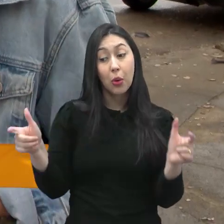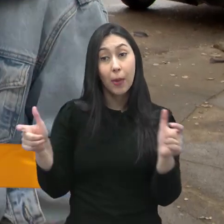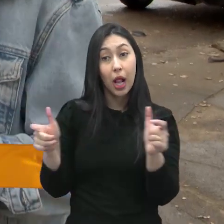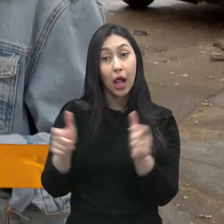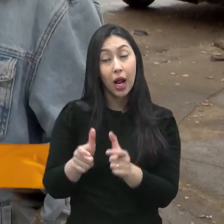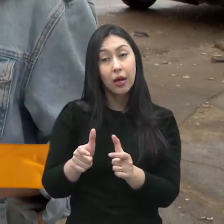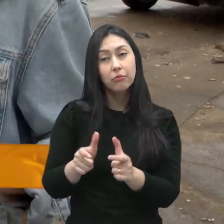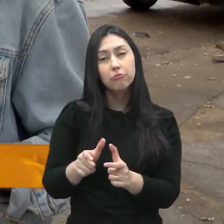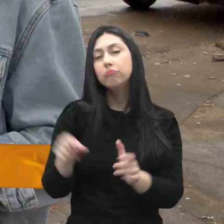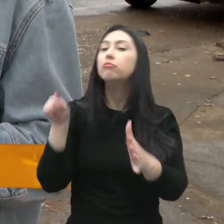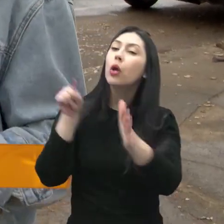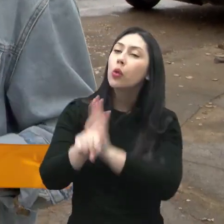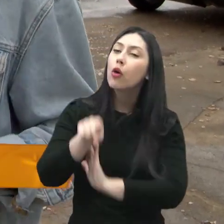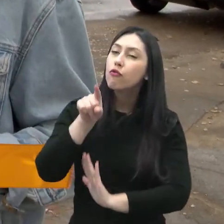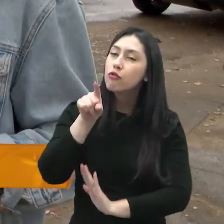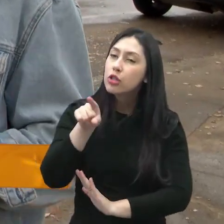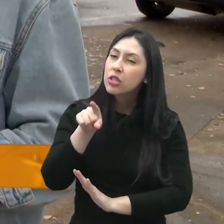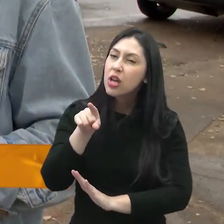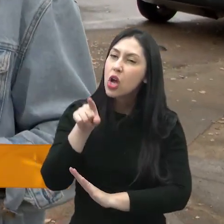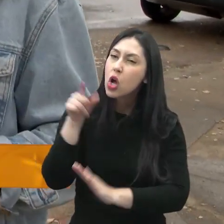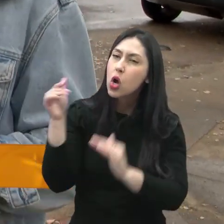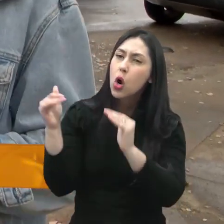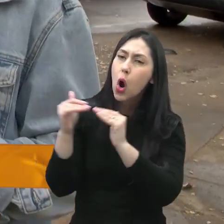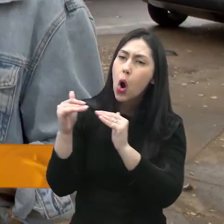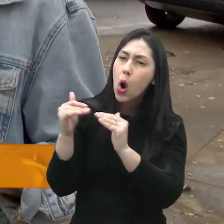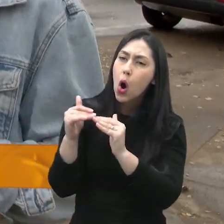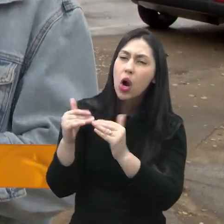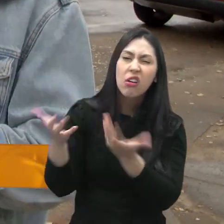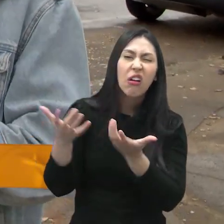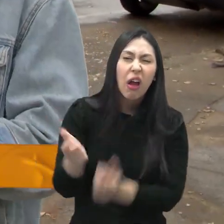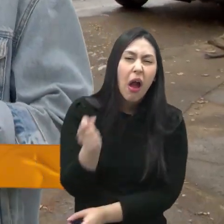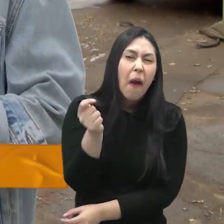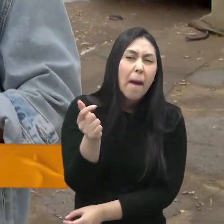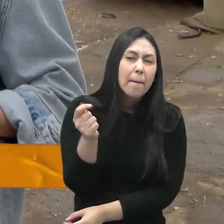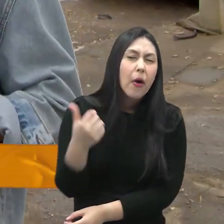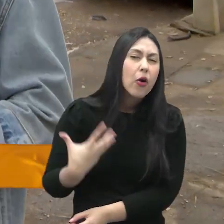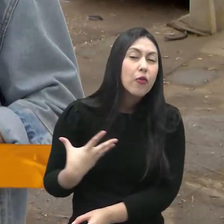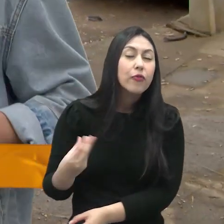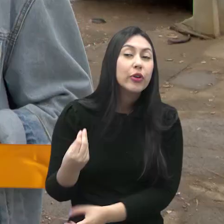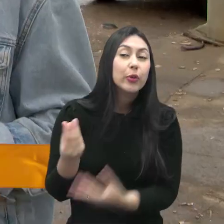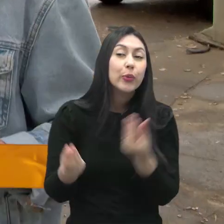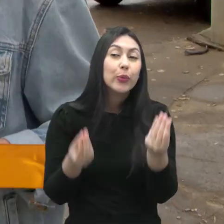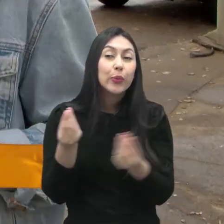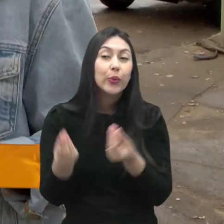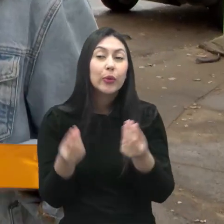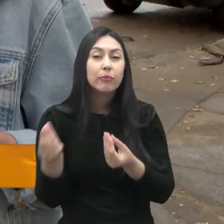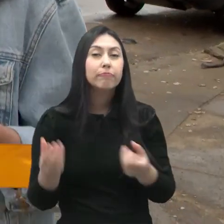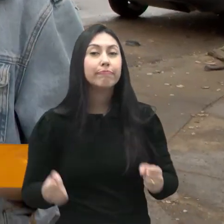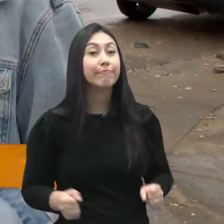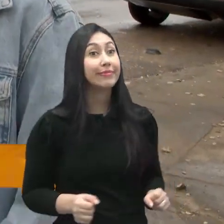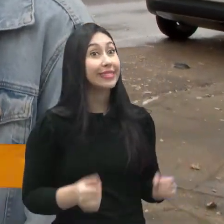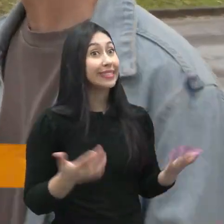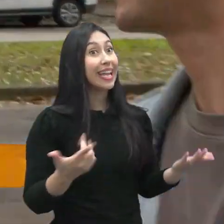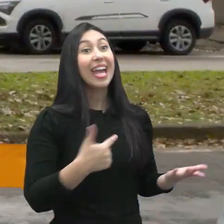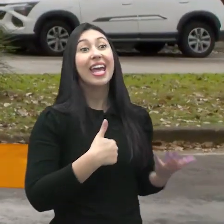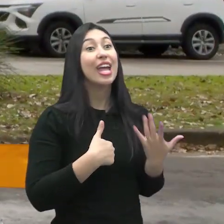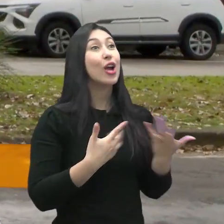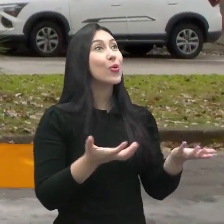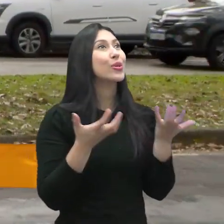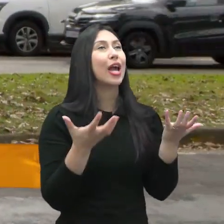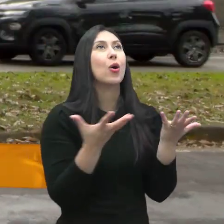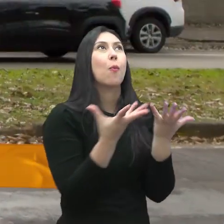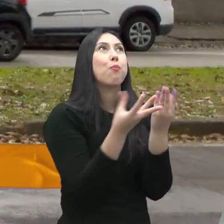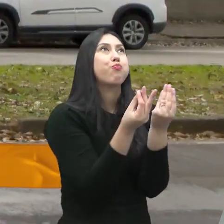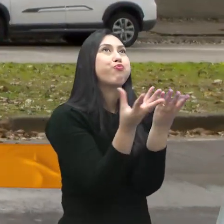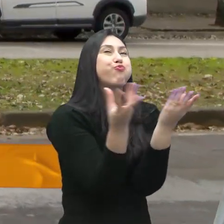diminuiu no Brasil. Quero saber o seguinte, você está dentro desse grupo, que é uma fábrica com poucas unidades? O que você está pensando? Conta pra gente. Olha, eu quero